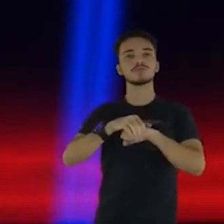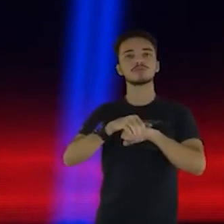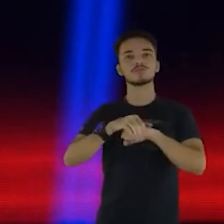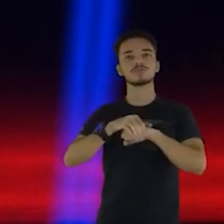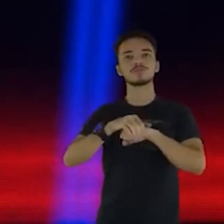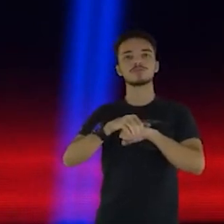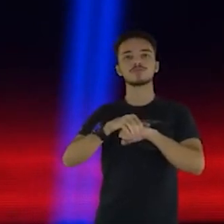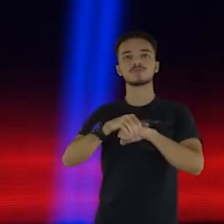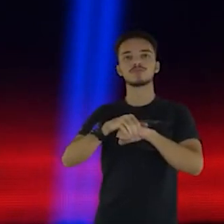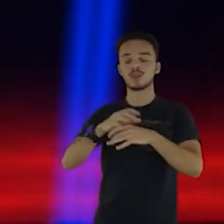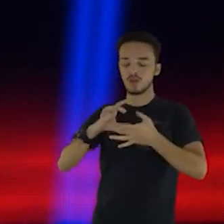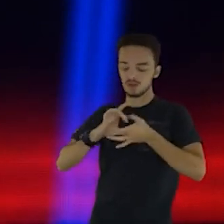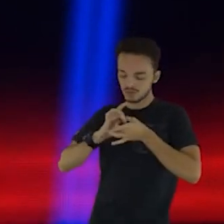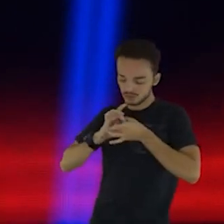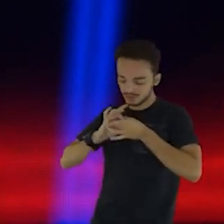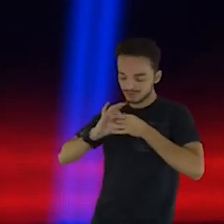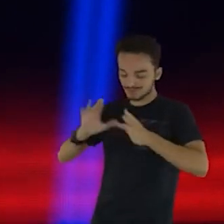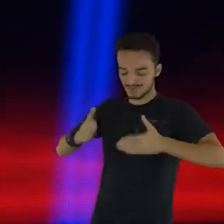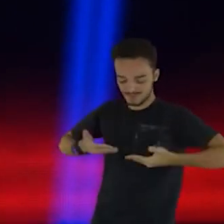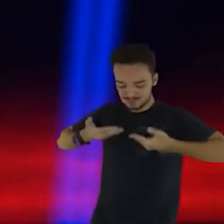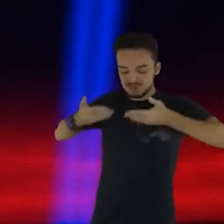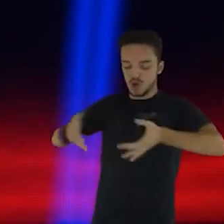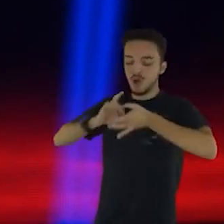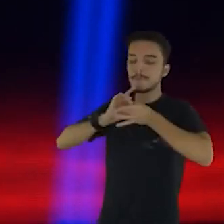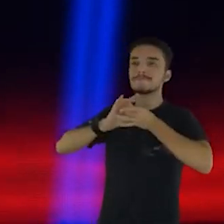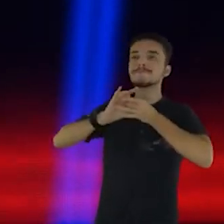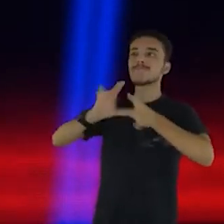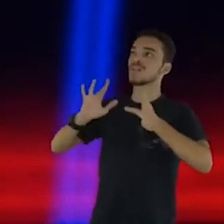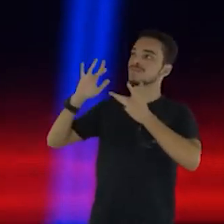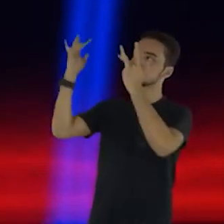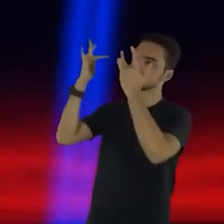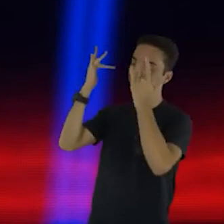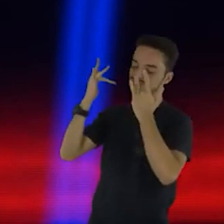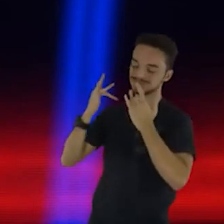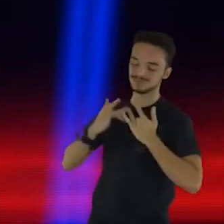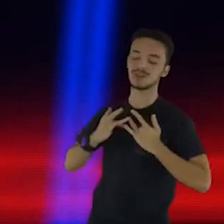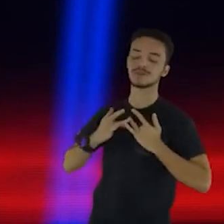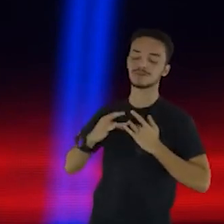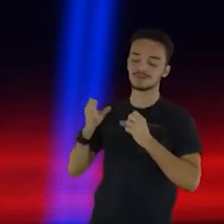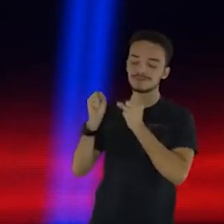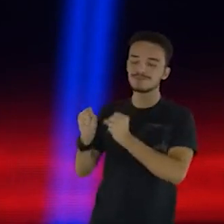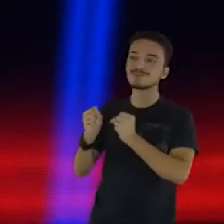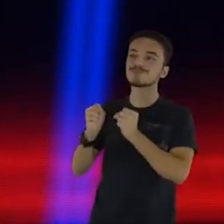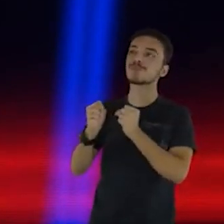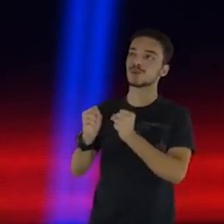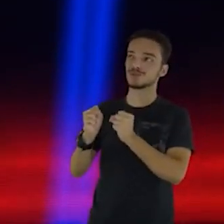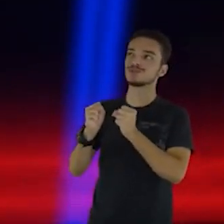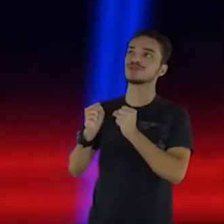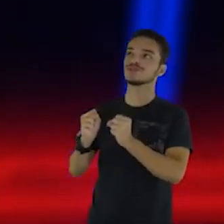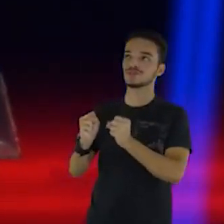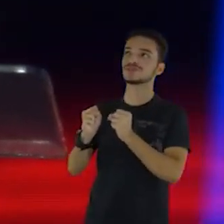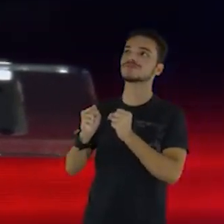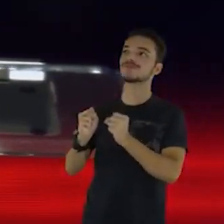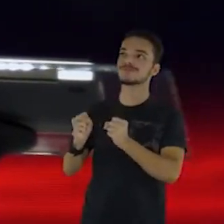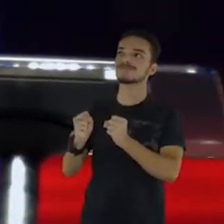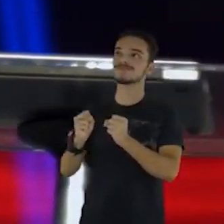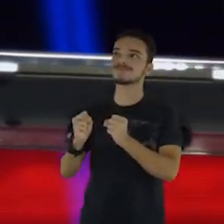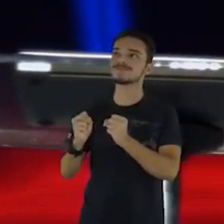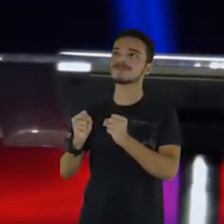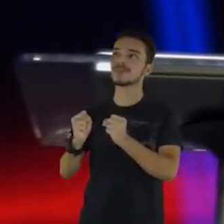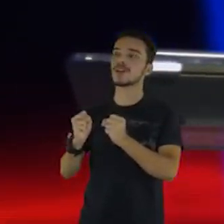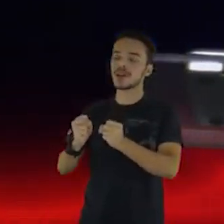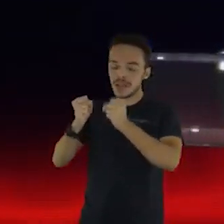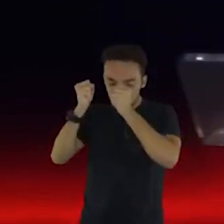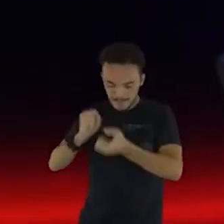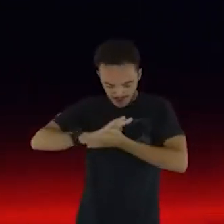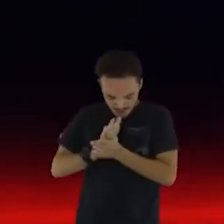ser tocados por ti, ser tateados por ti, para sermos vaso segundo a tua vontade, segundo o teu